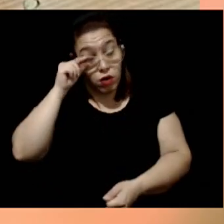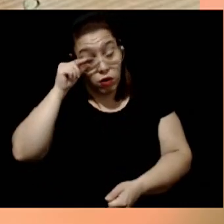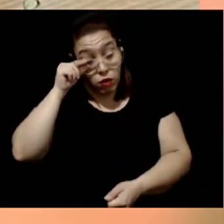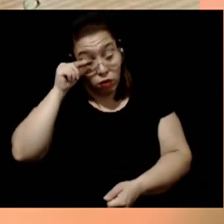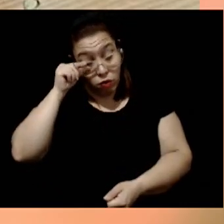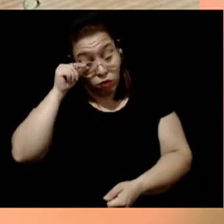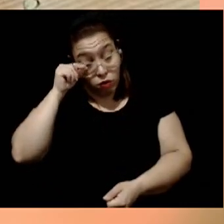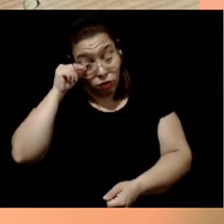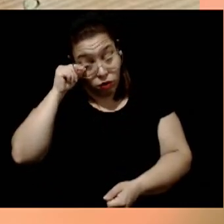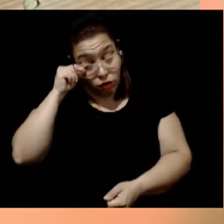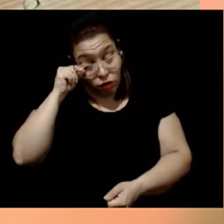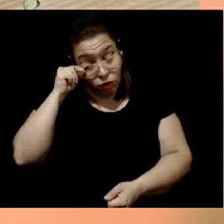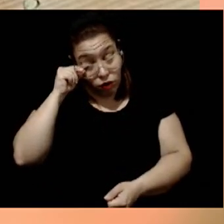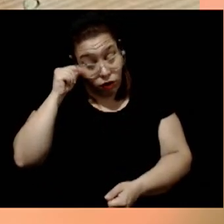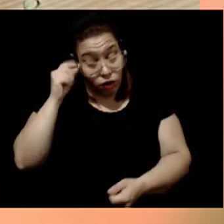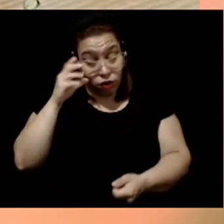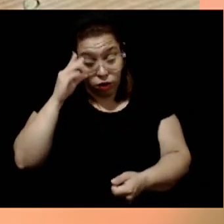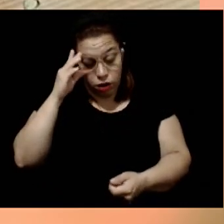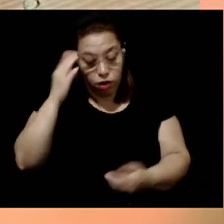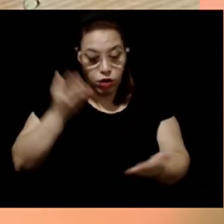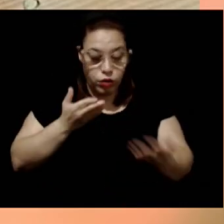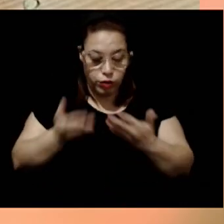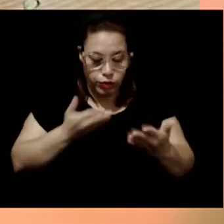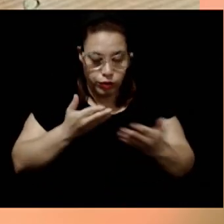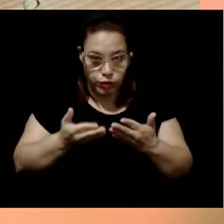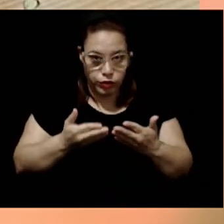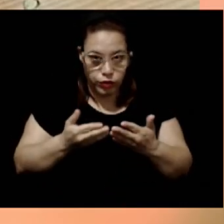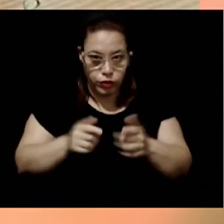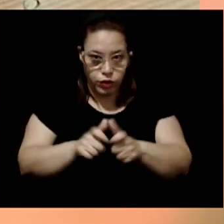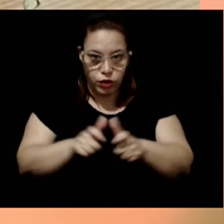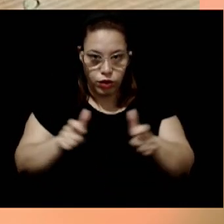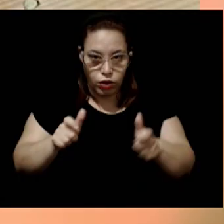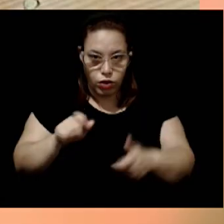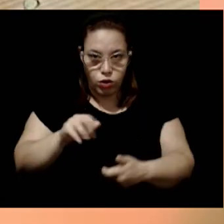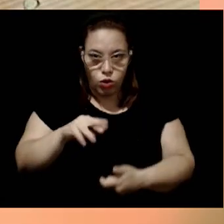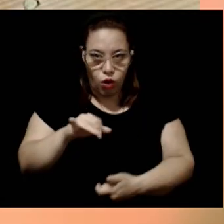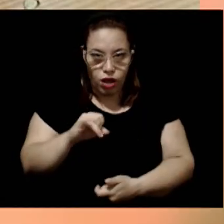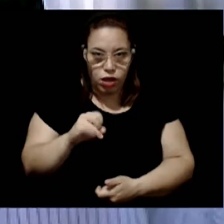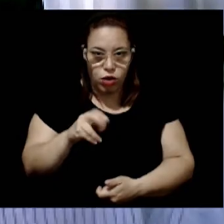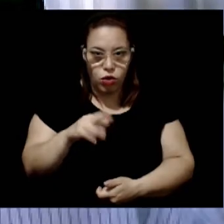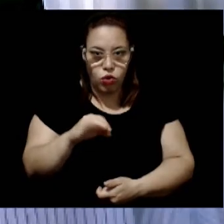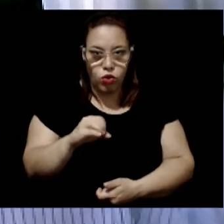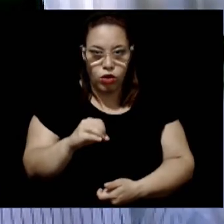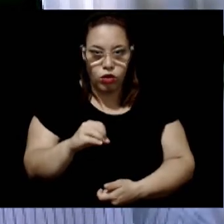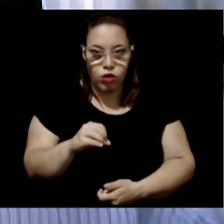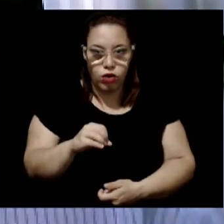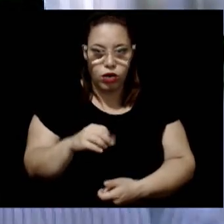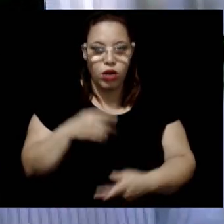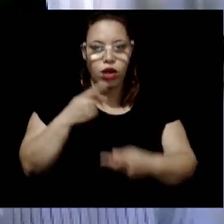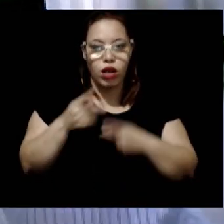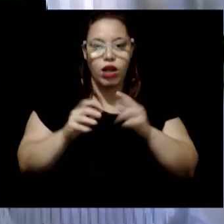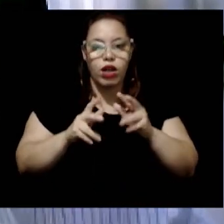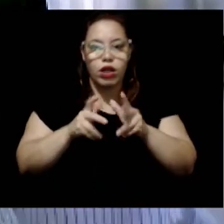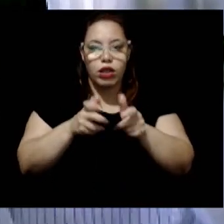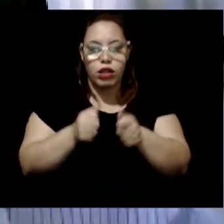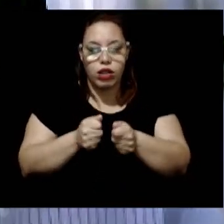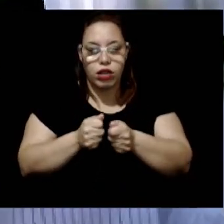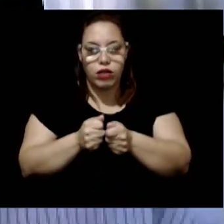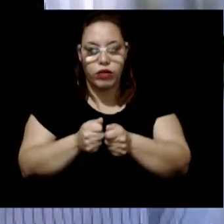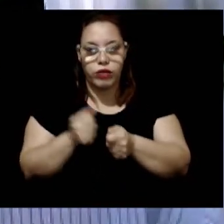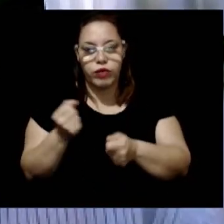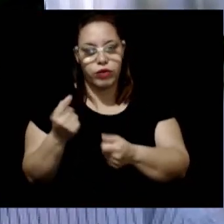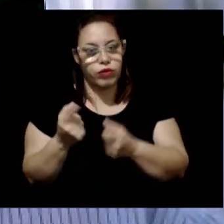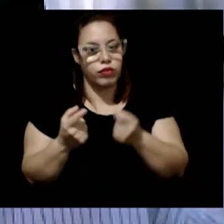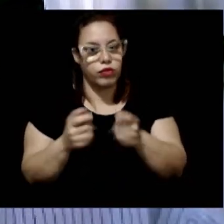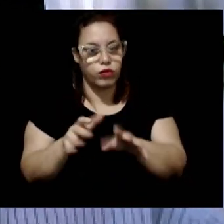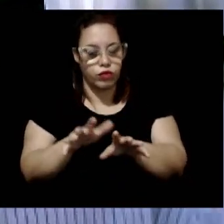uma associação com o aumento do ácido úrico no sangue também. Eu falo em geral, porque temos casos de formação de urato